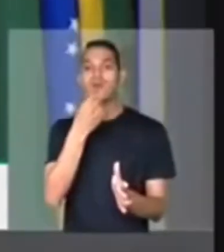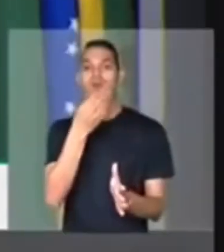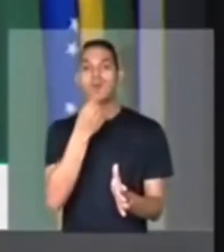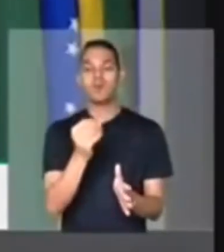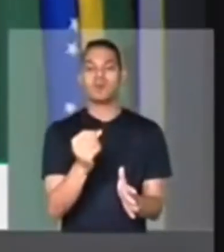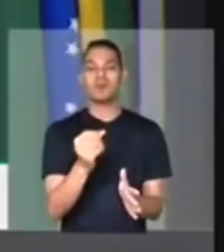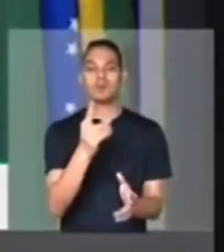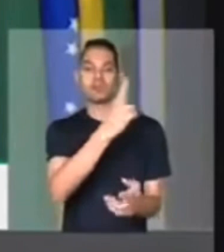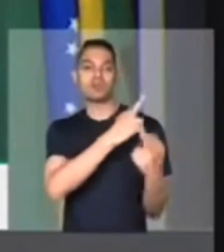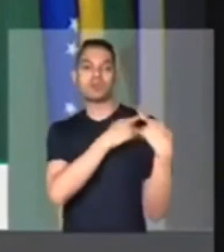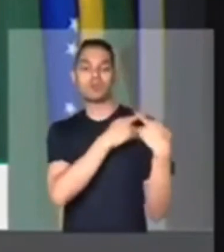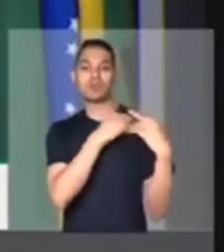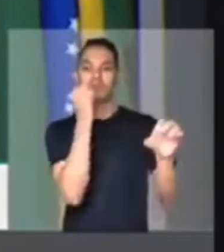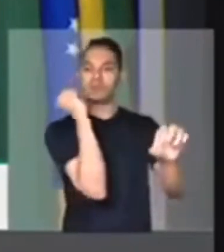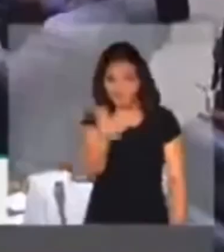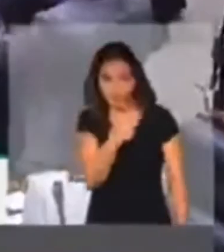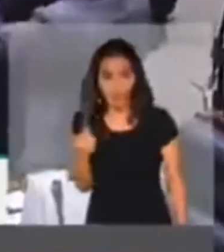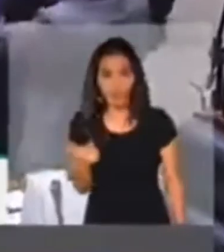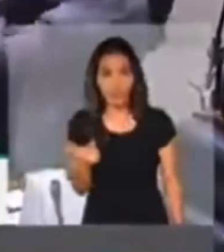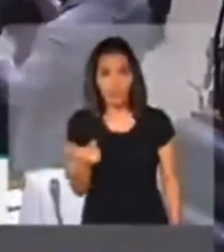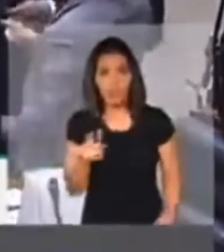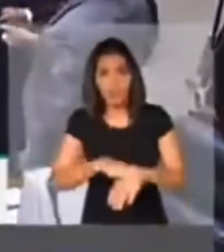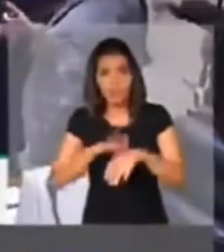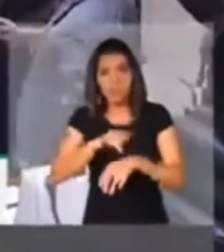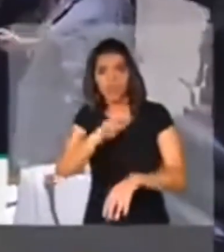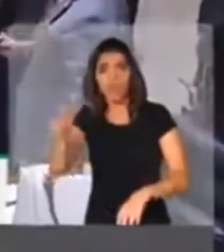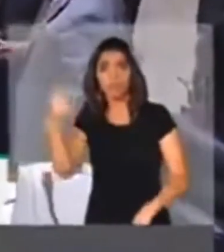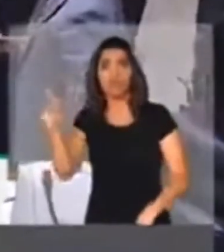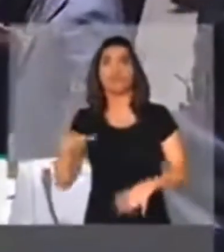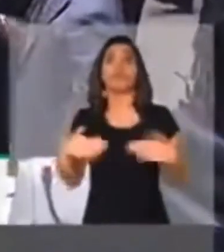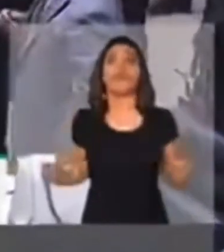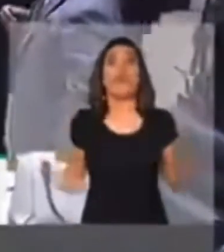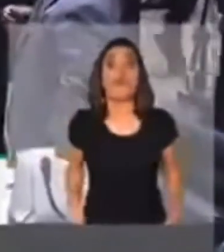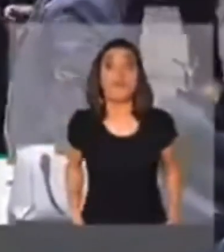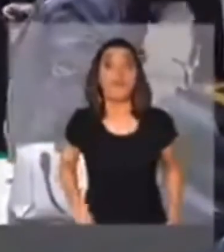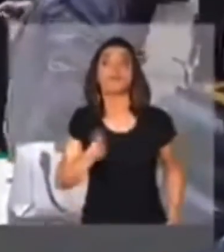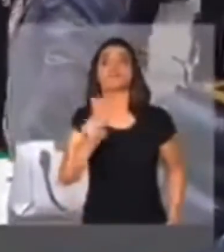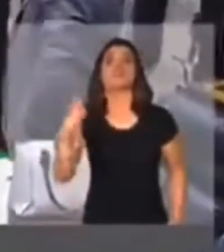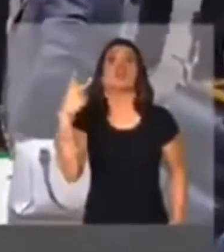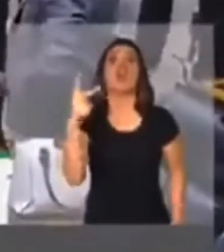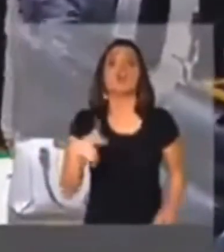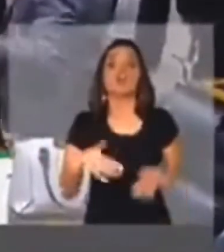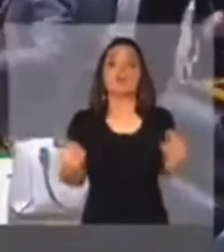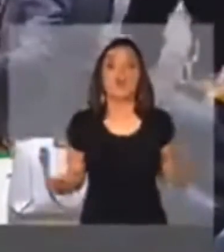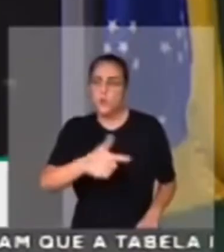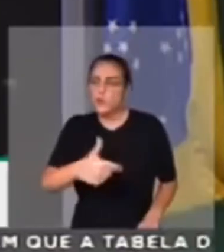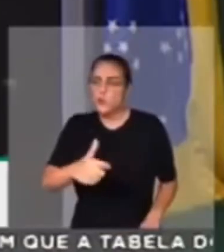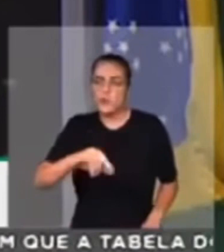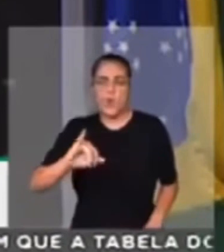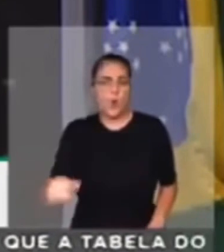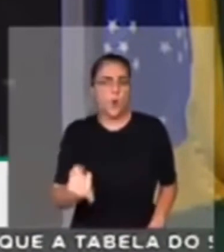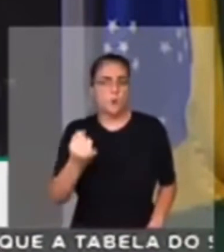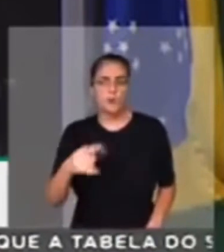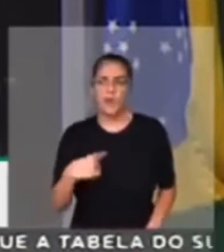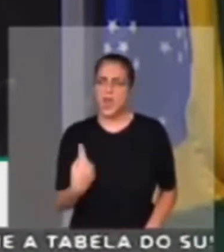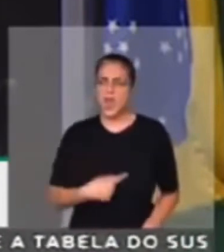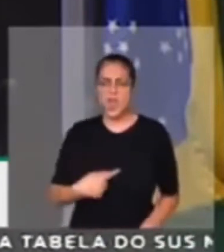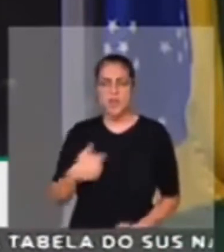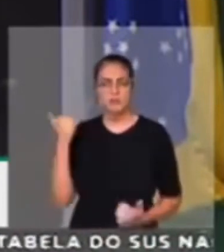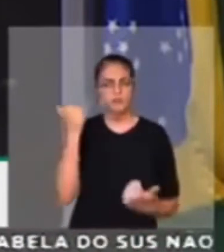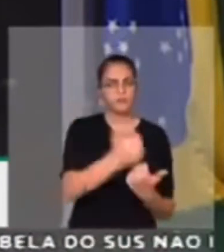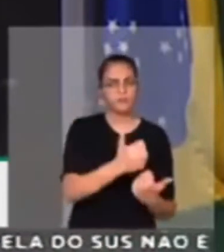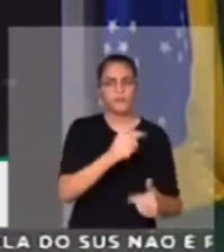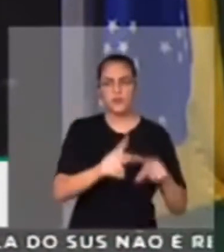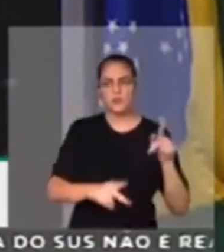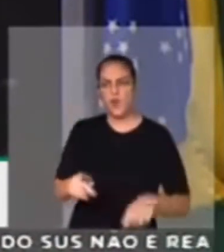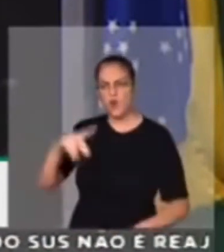vontade. Na cara. Arrume o nome, por favor. Arrume o nome. Não, deixa ele vir. O safado, vagabundo,